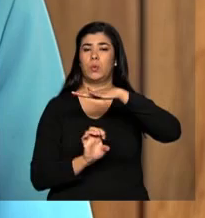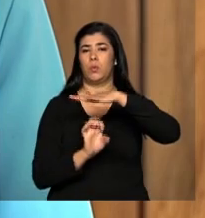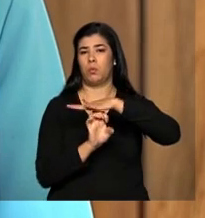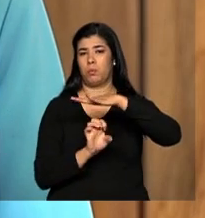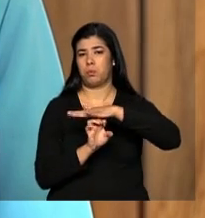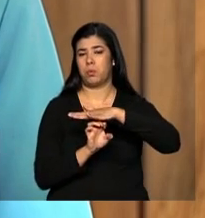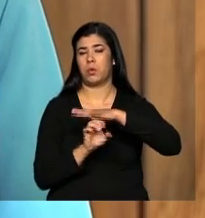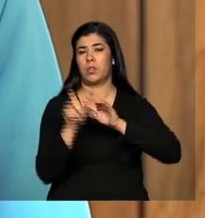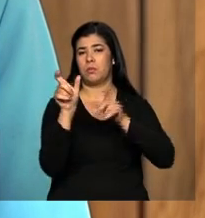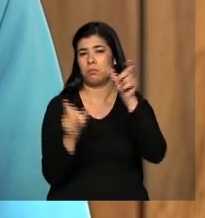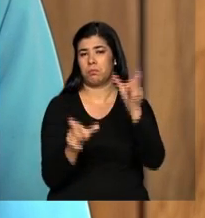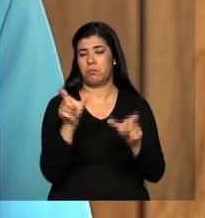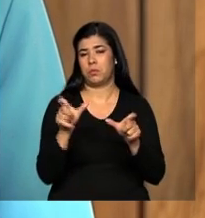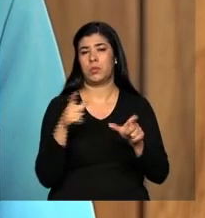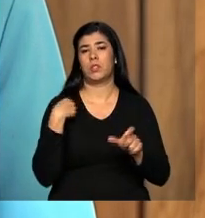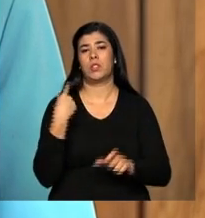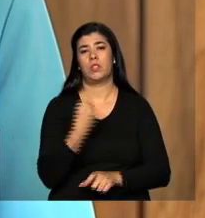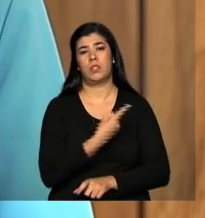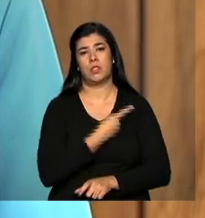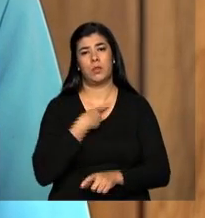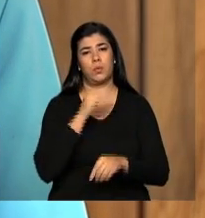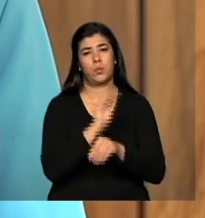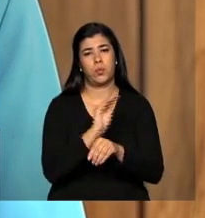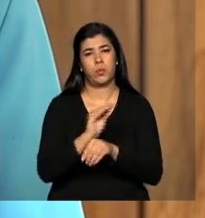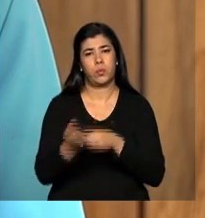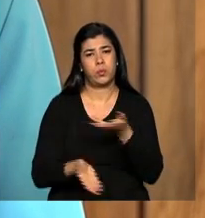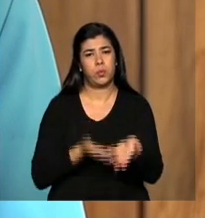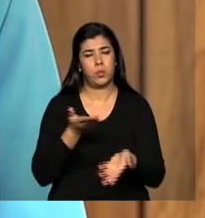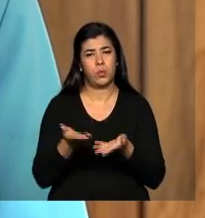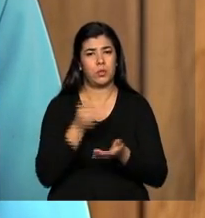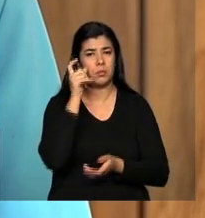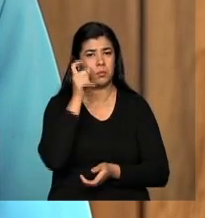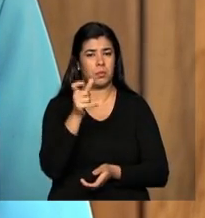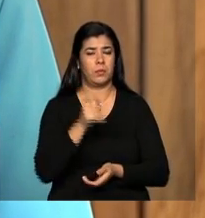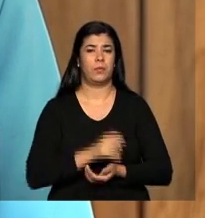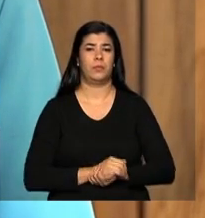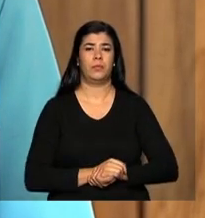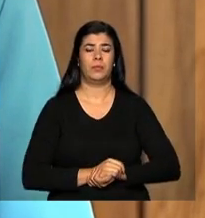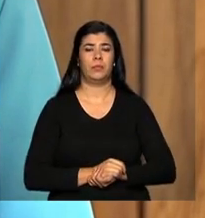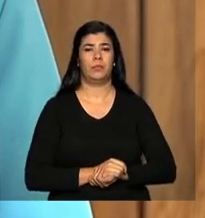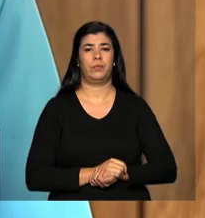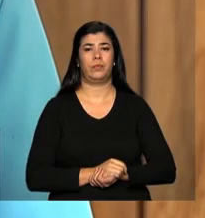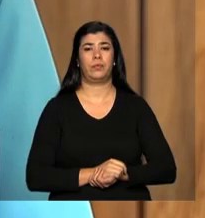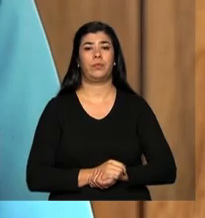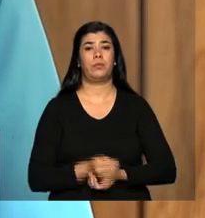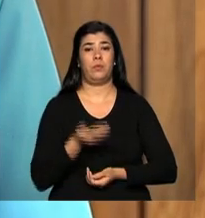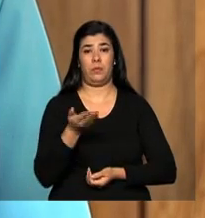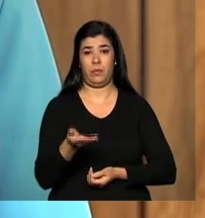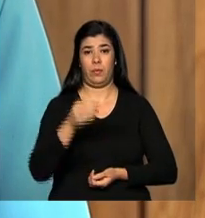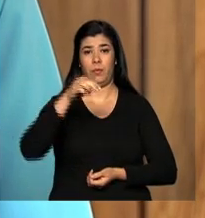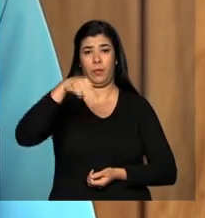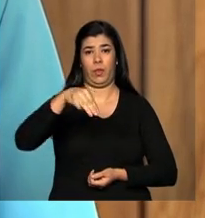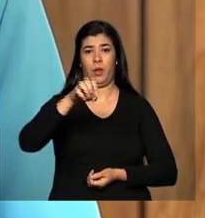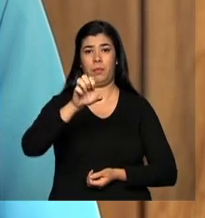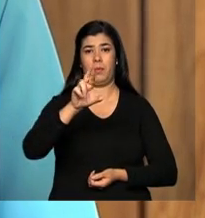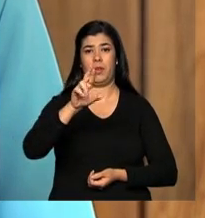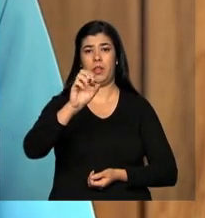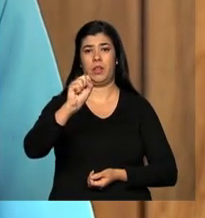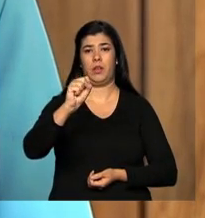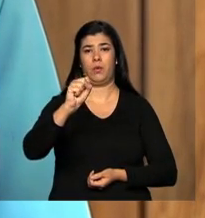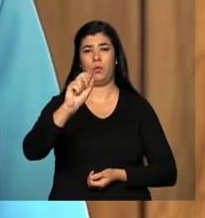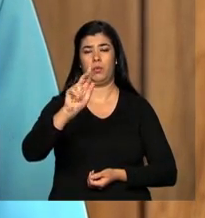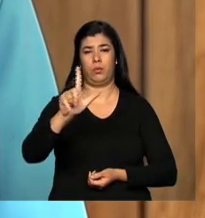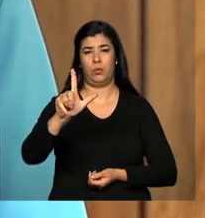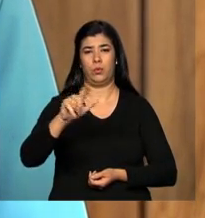entidades às quais nós dedicamos o nosso interesse. O Mercosul é um ambicioso processo